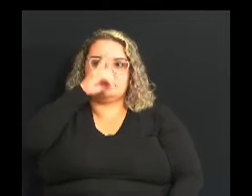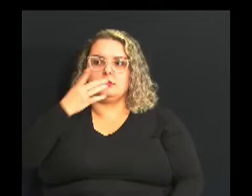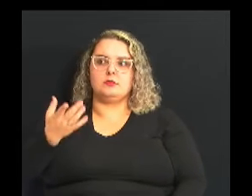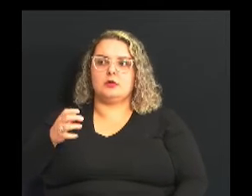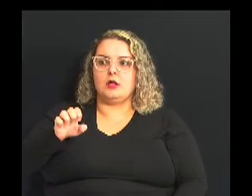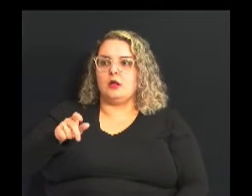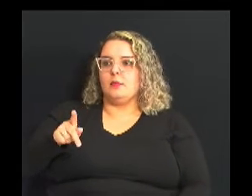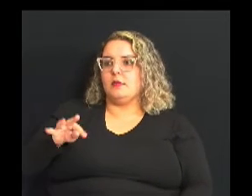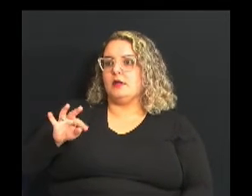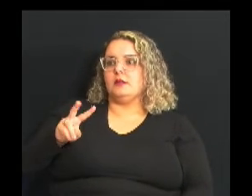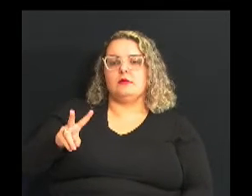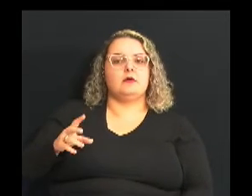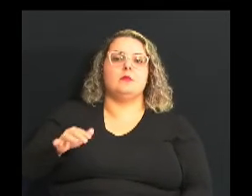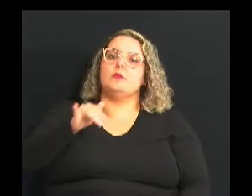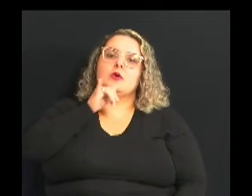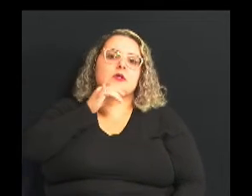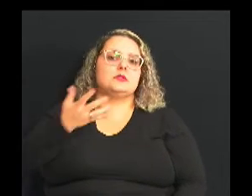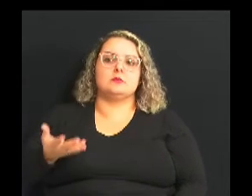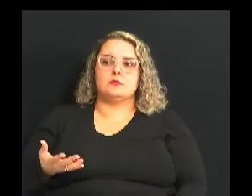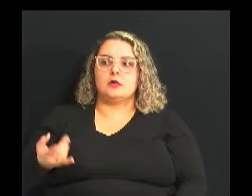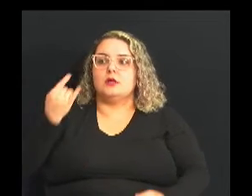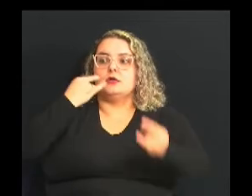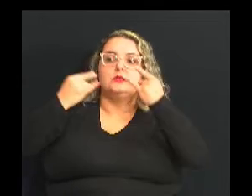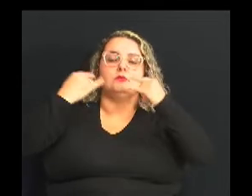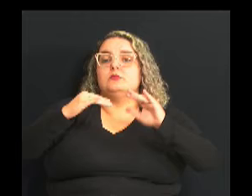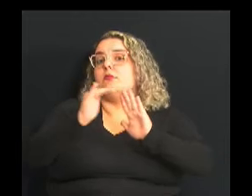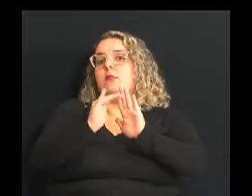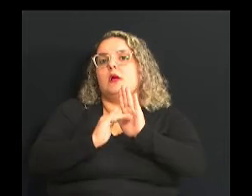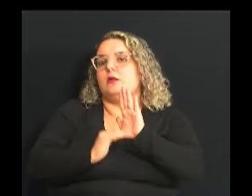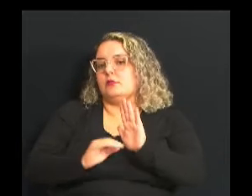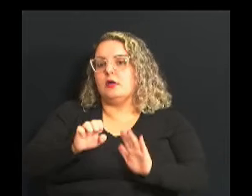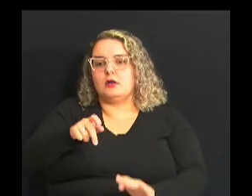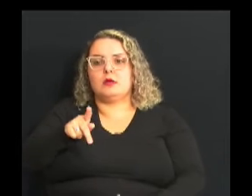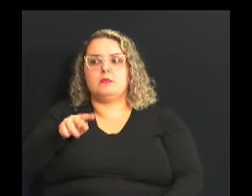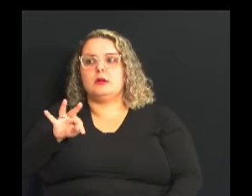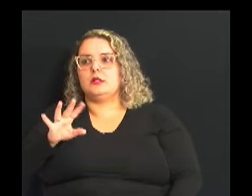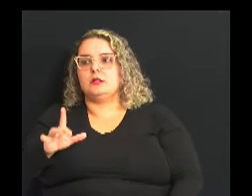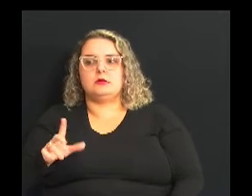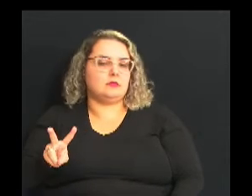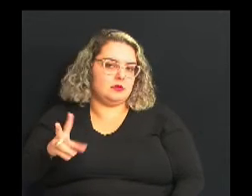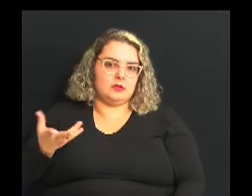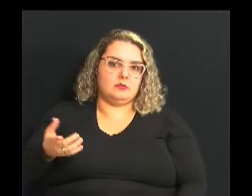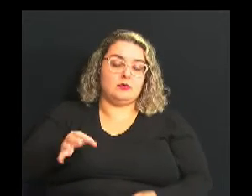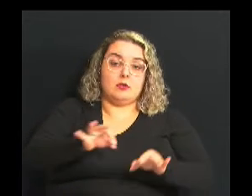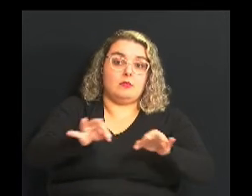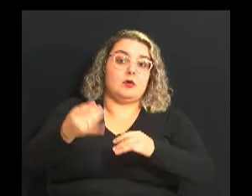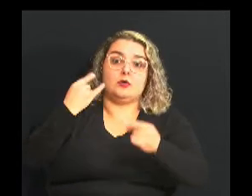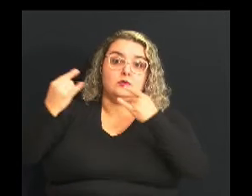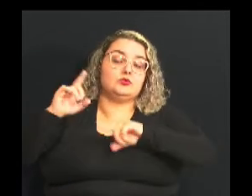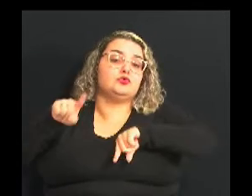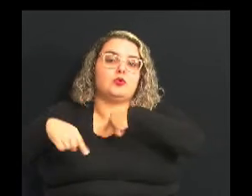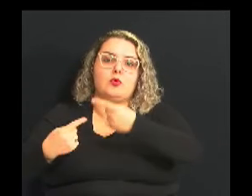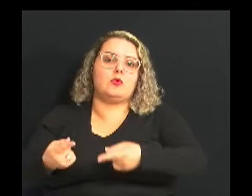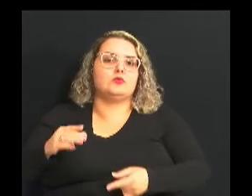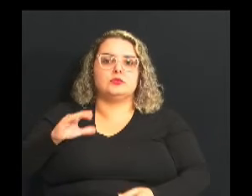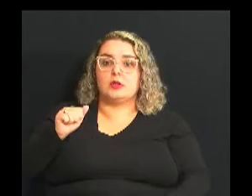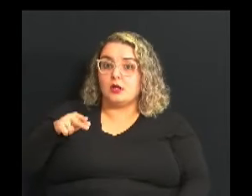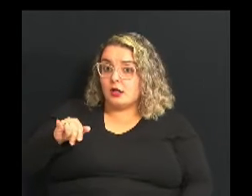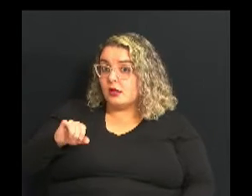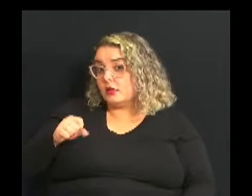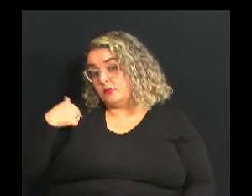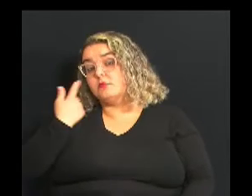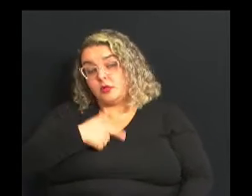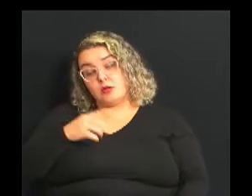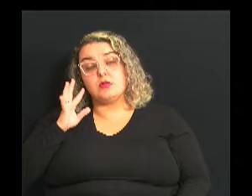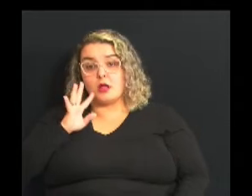exemplo. Inspiraram pautas da EPTV. Inspiraram até programas de outros canais, né? Isso para a gente é muito bacana.